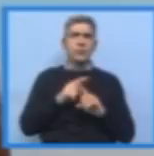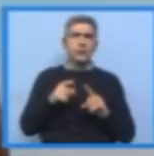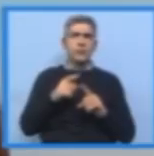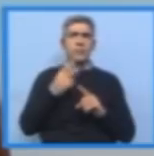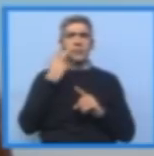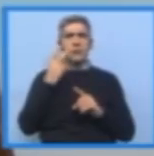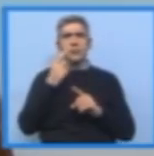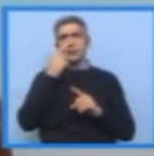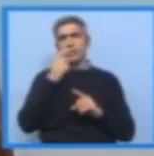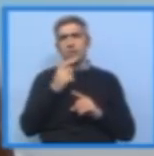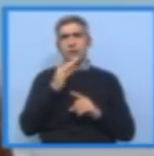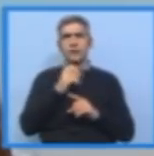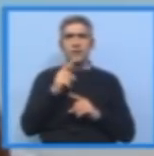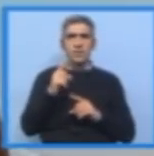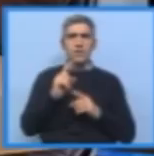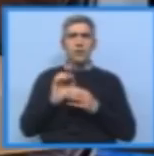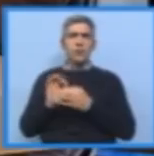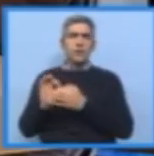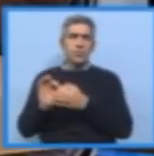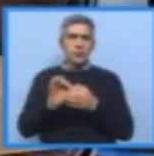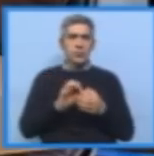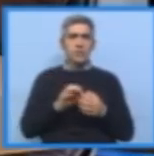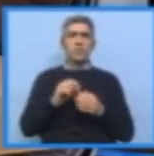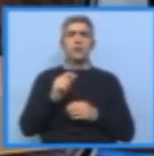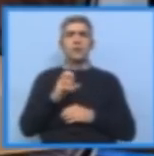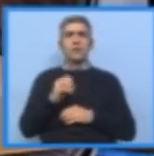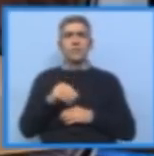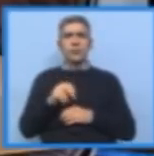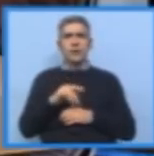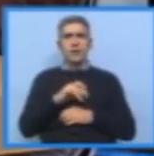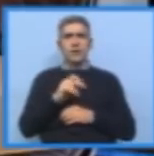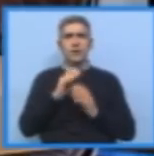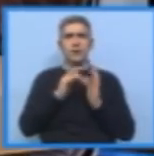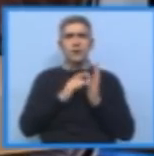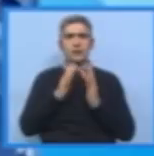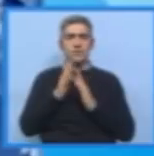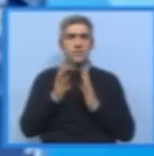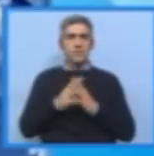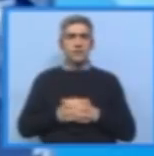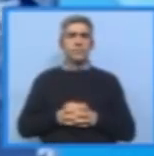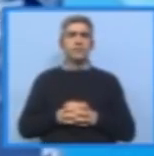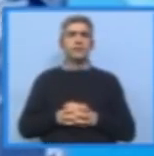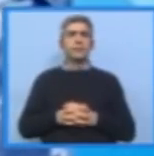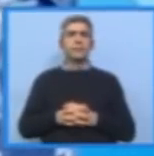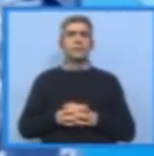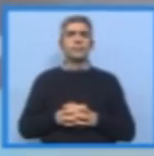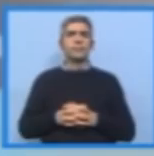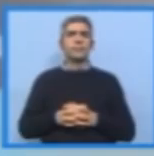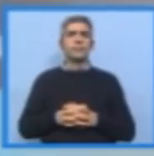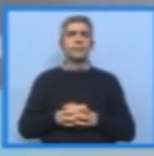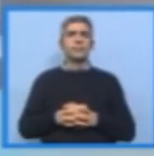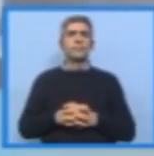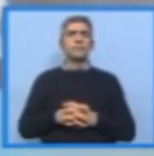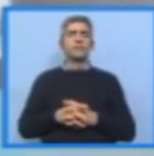vivência pessoal da fé, nem à unidade ecuménica dos cristãos, quer dizer. E em termos